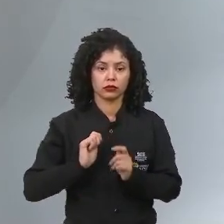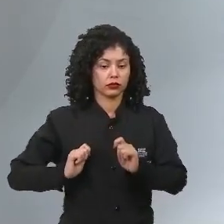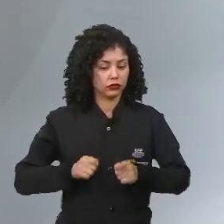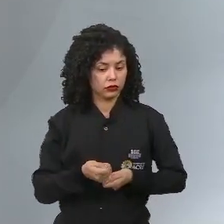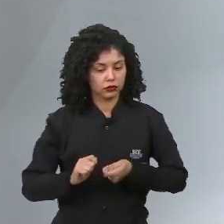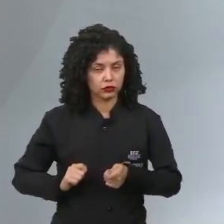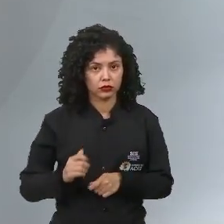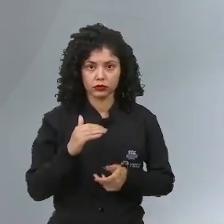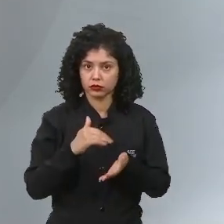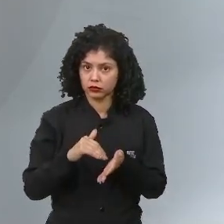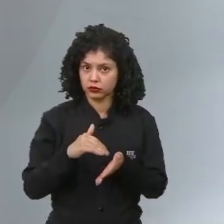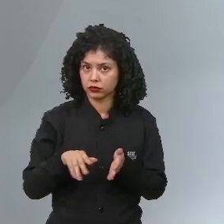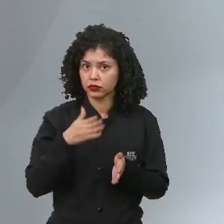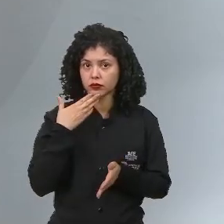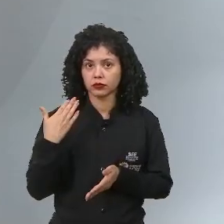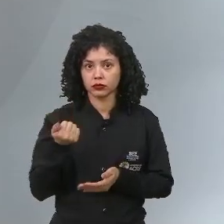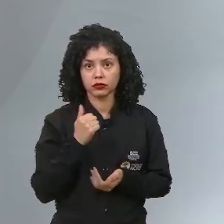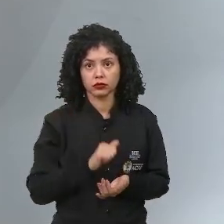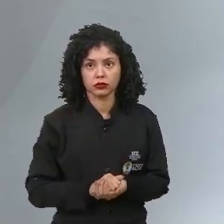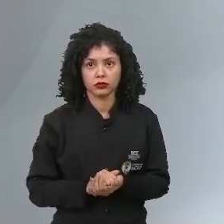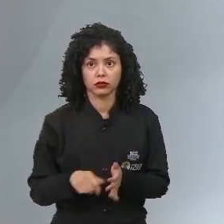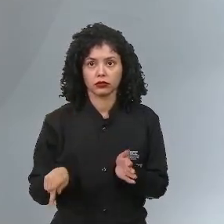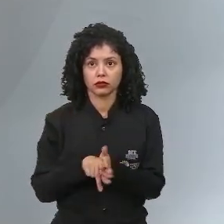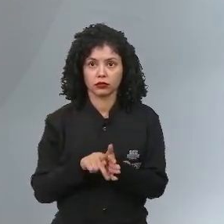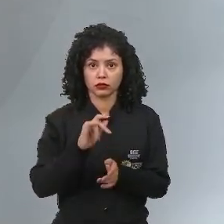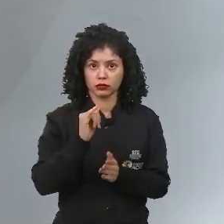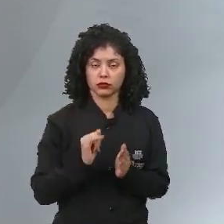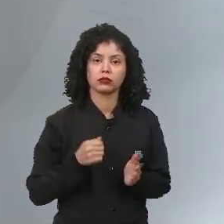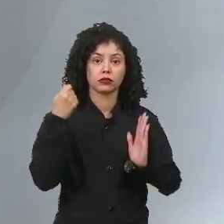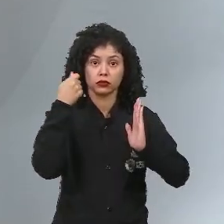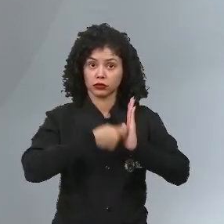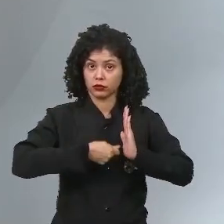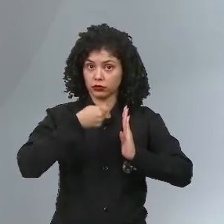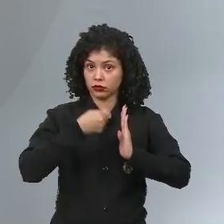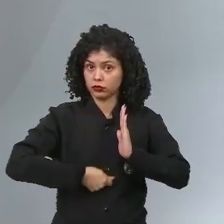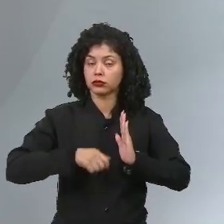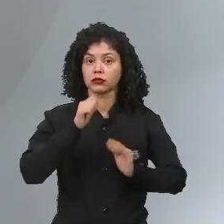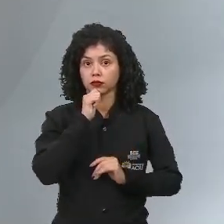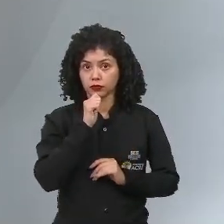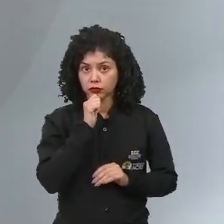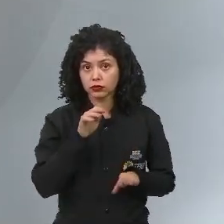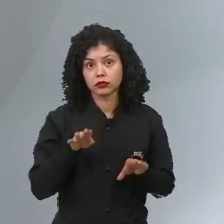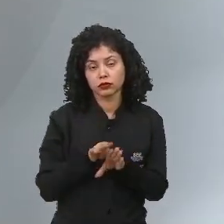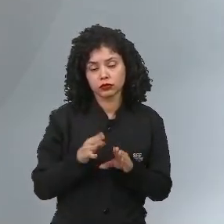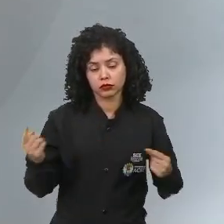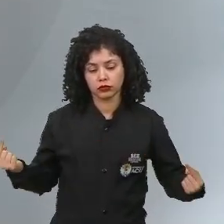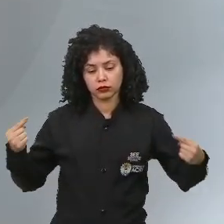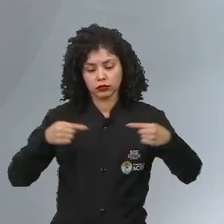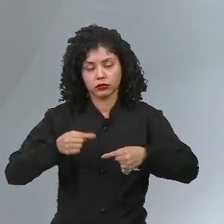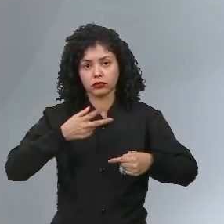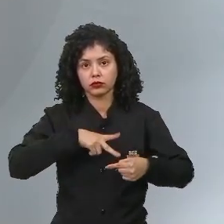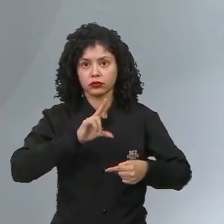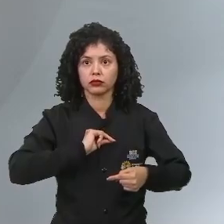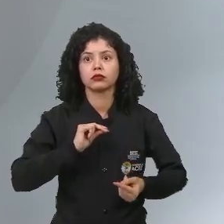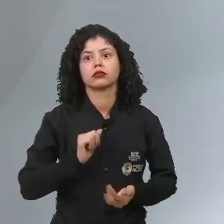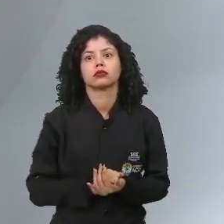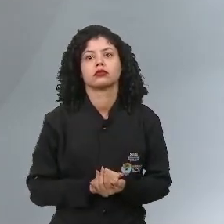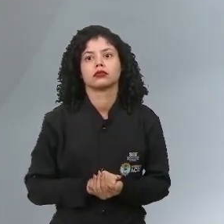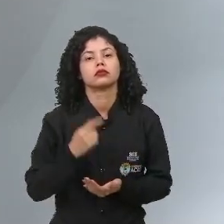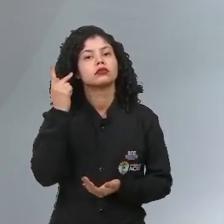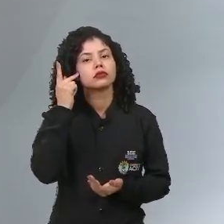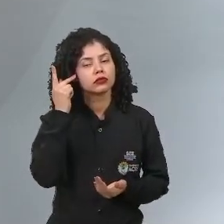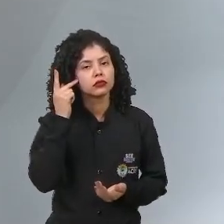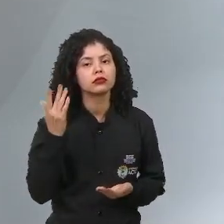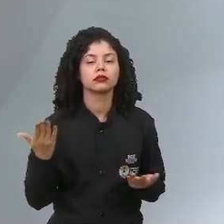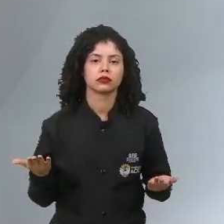controlar e administrar e principalmente colocar impostos sobre essa extração. Então começa aí uma disputa entre os portugueses e os